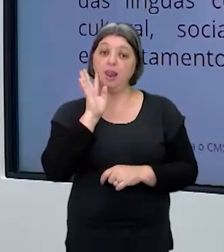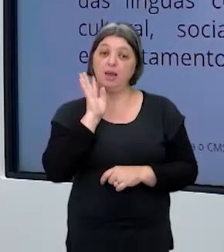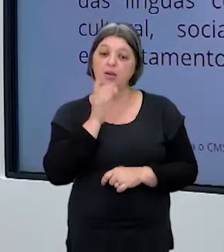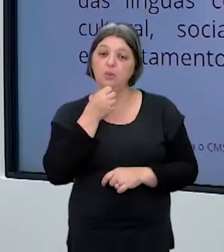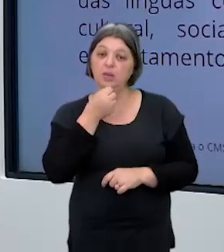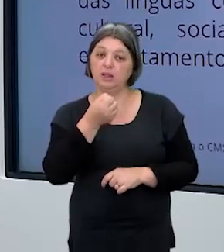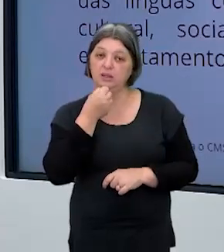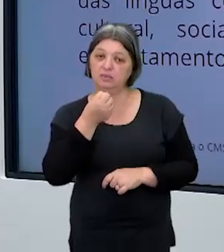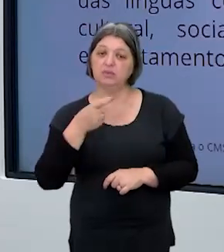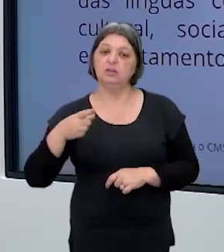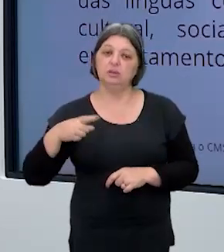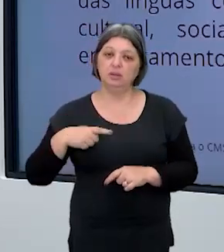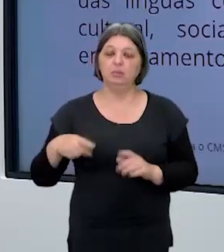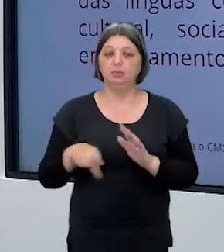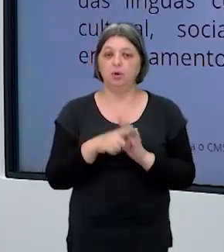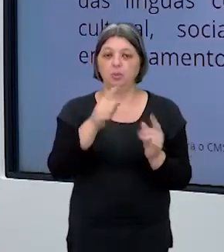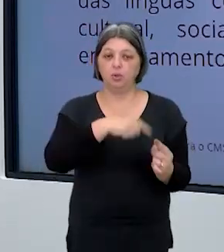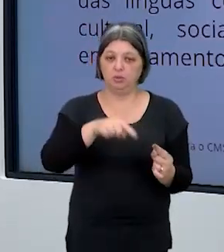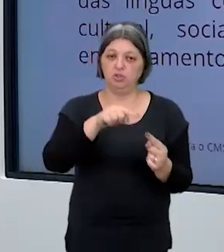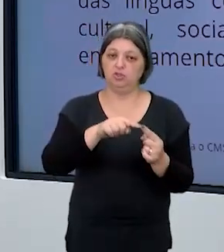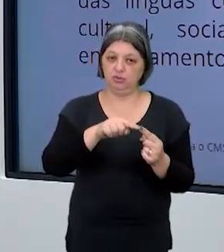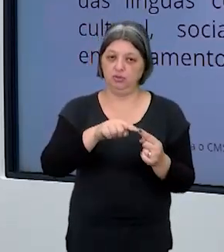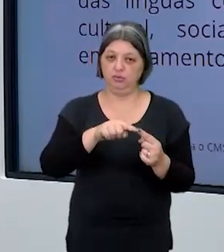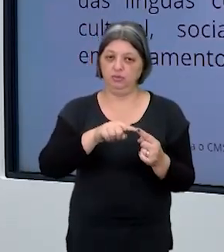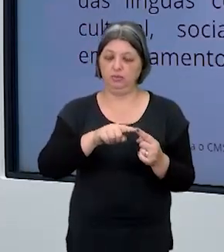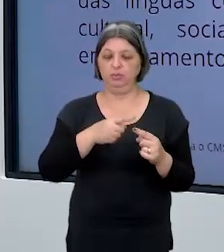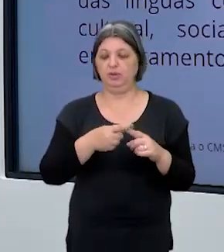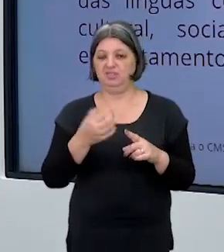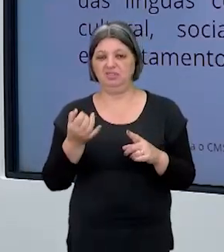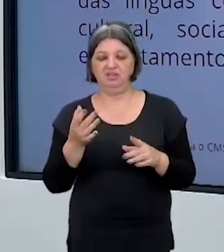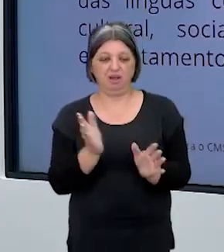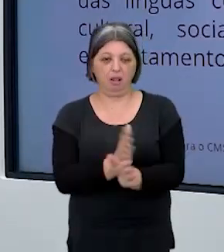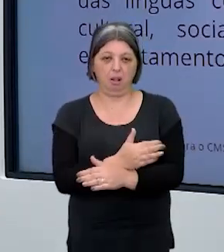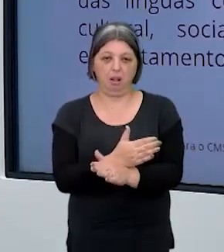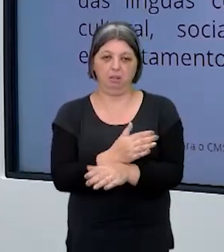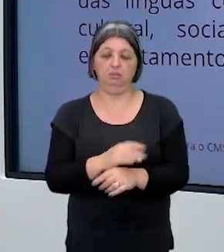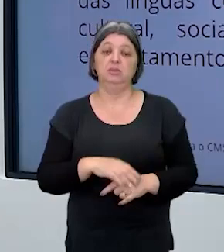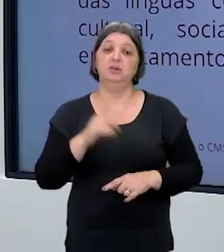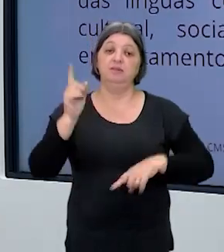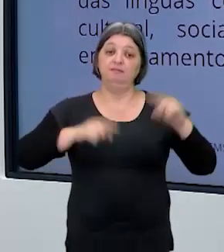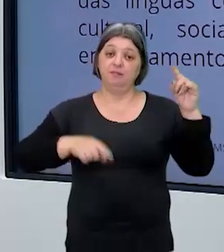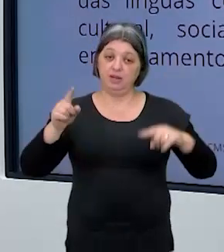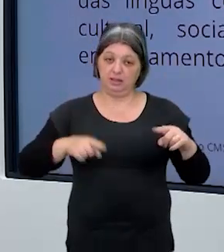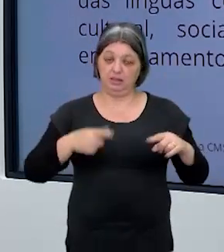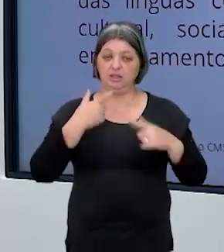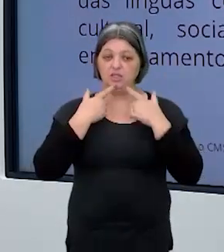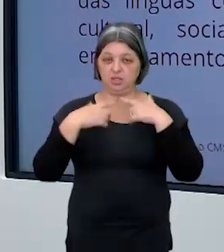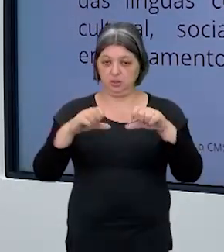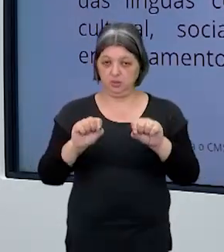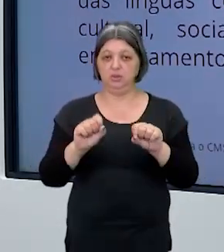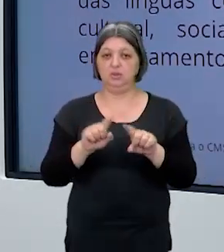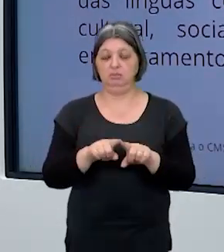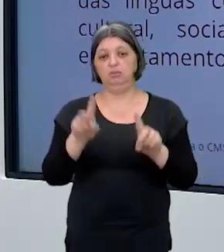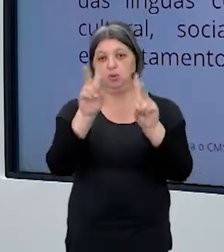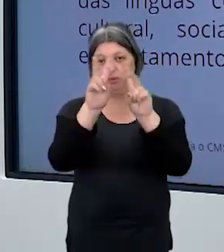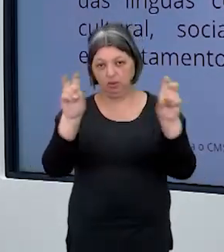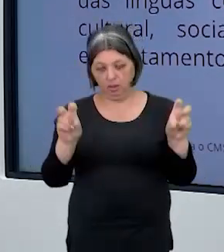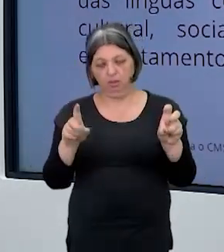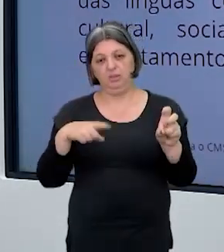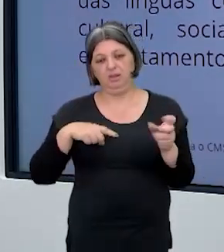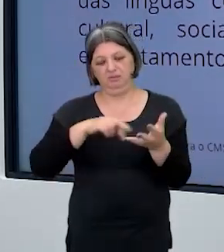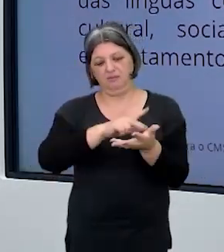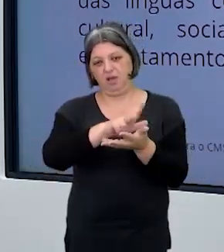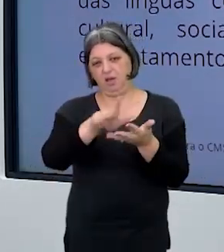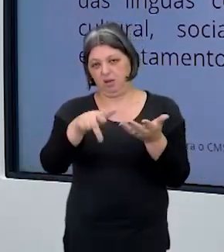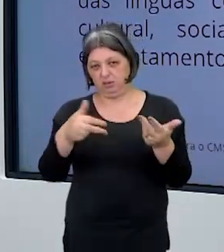siga aí um caminho para não se perder, tá bom? E se for sobre as variedades linguísticas, também. O tema é bem amplo, então o que você